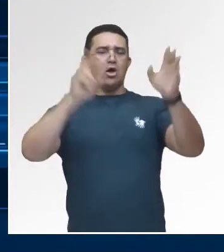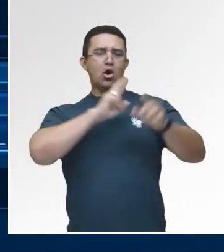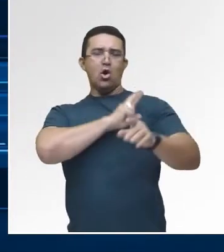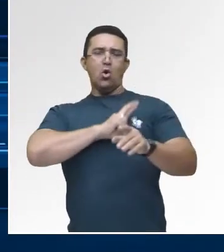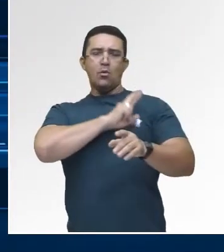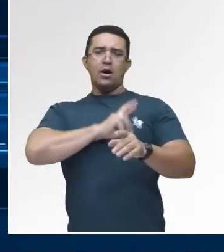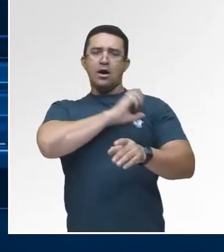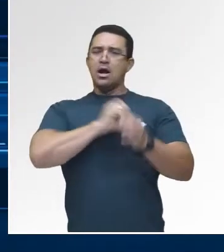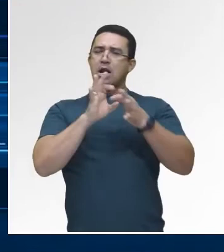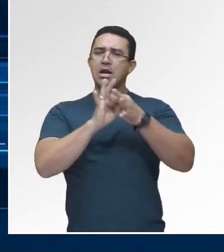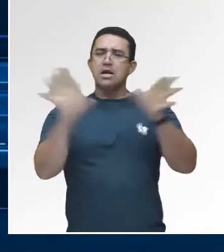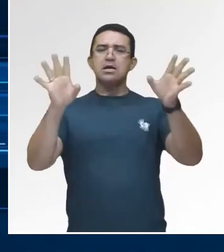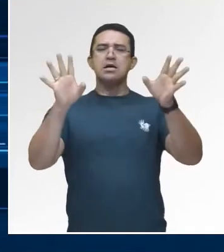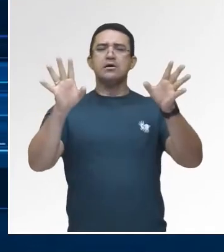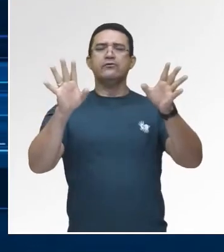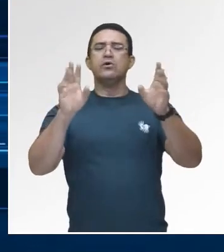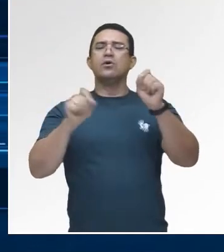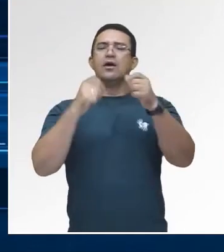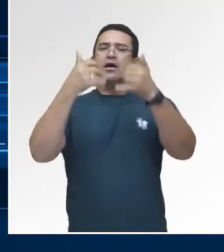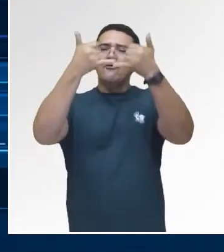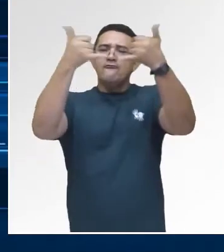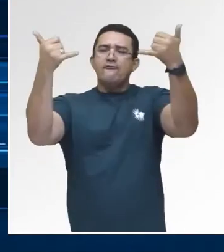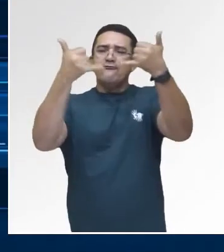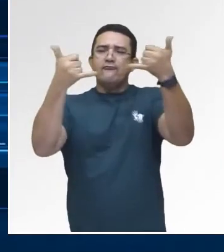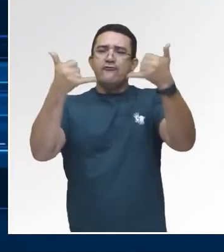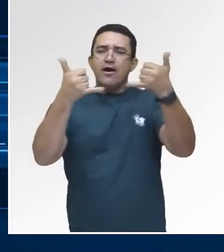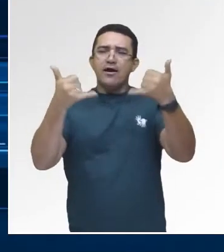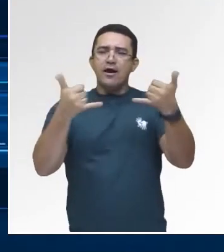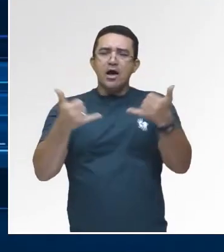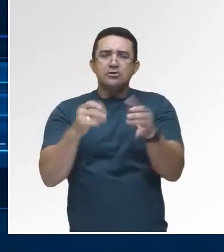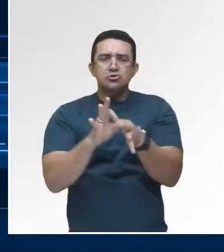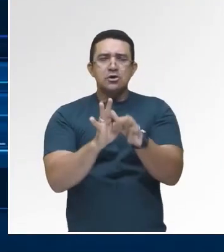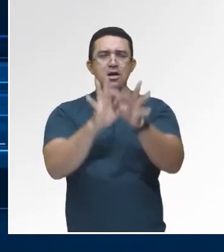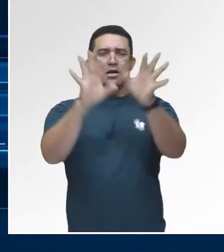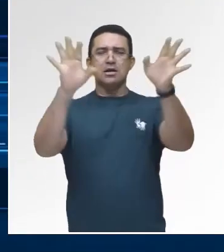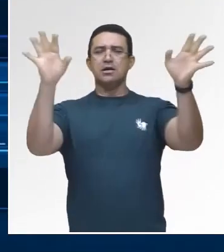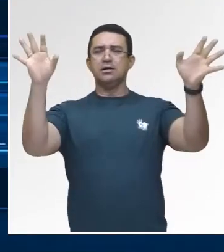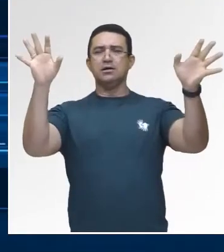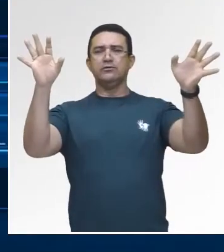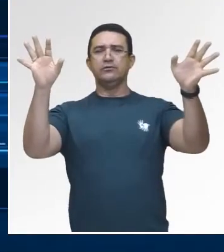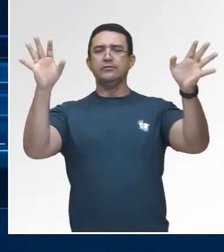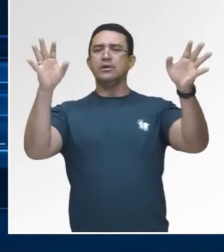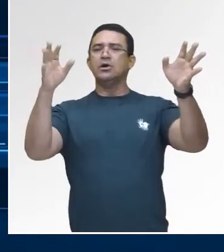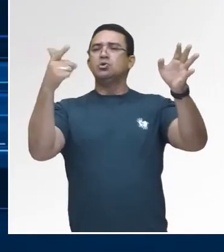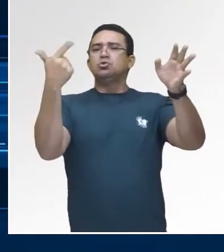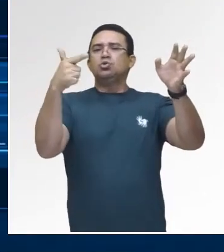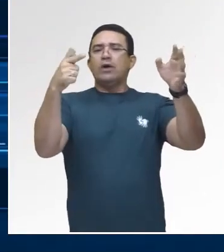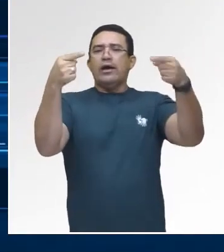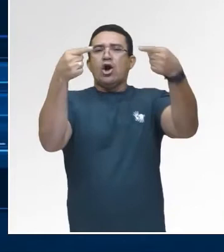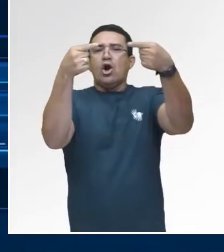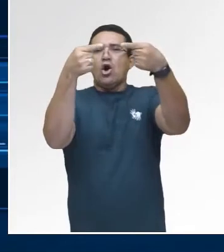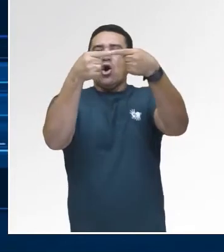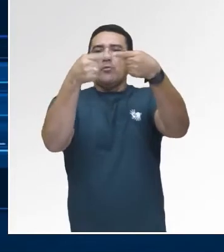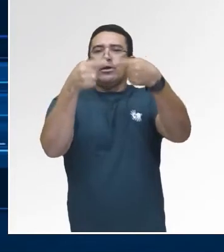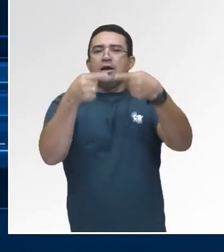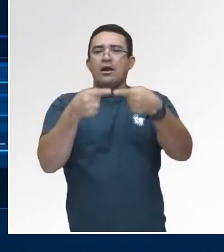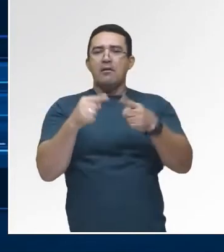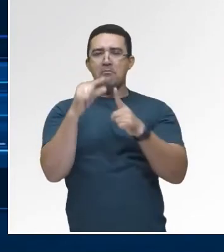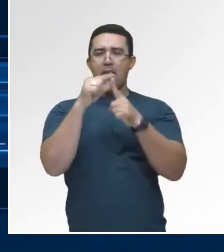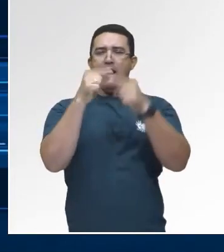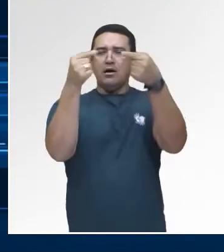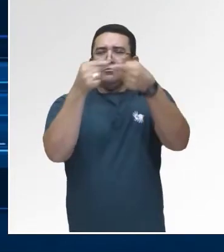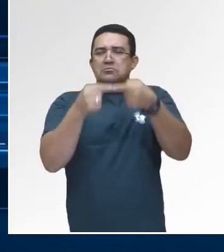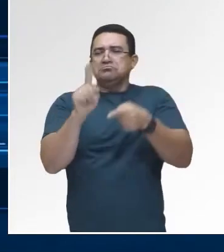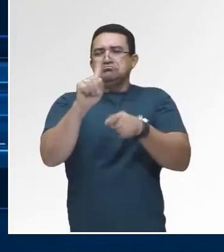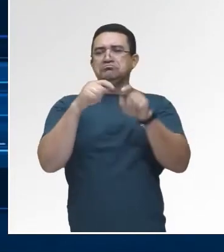vai ter versos livres, ele não vai ter rimas, né? Não vai ter rimas, não necessariamente